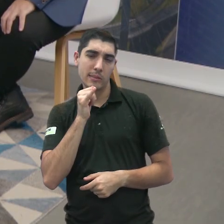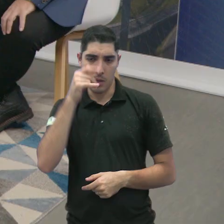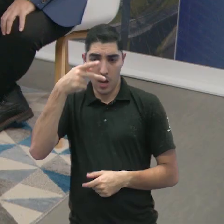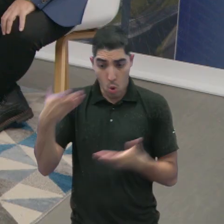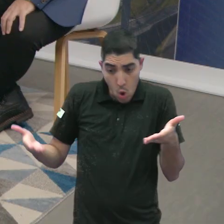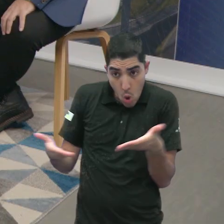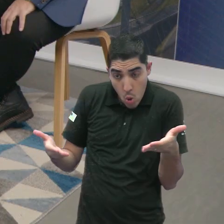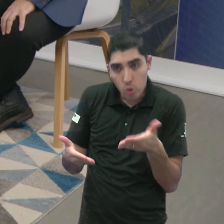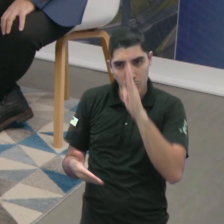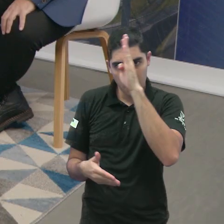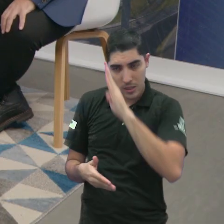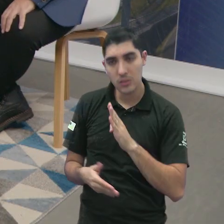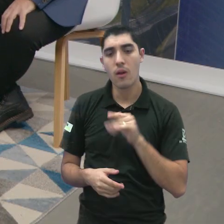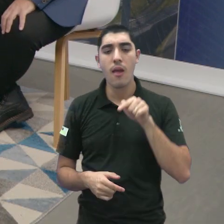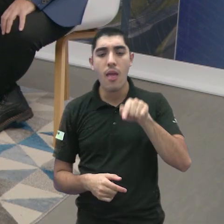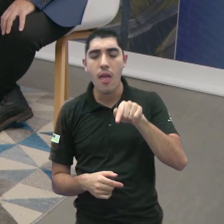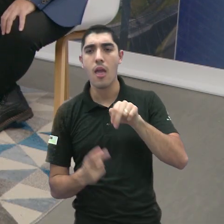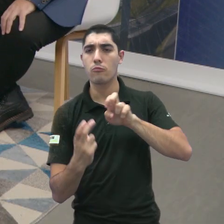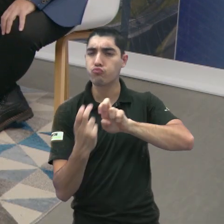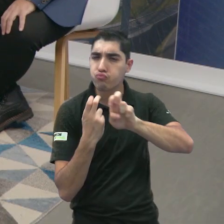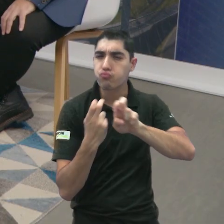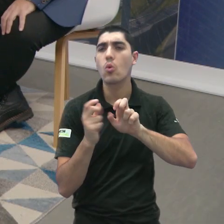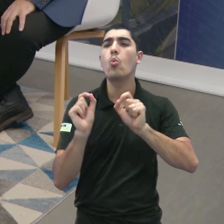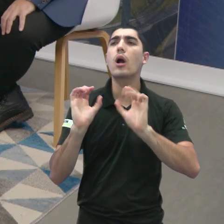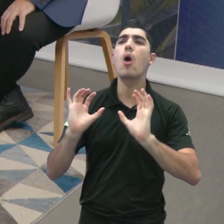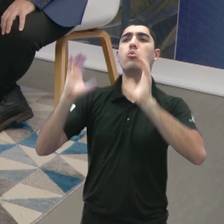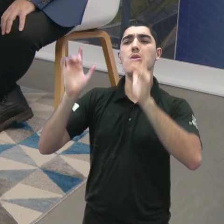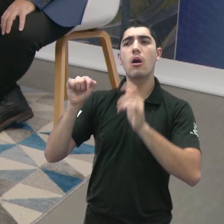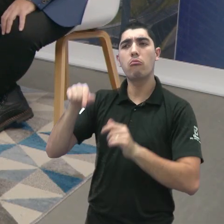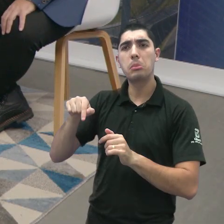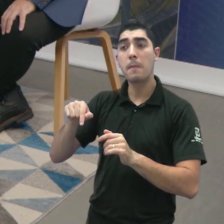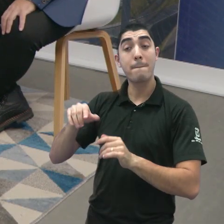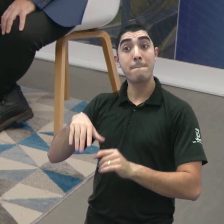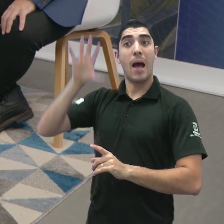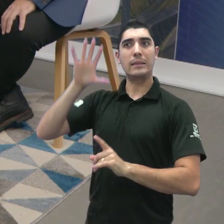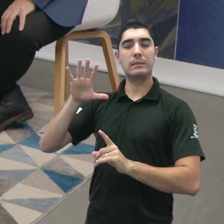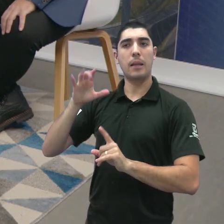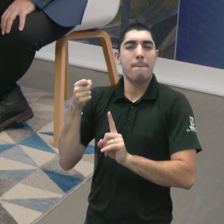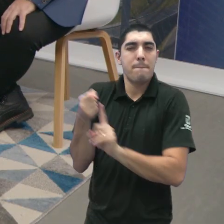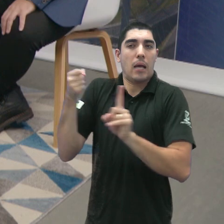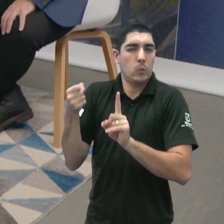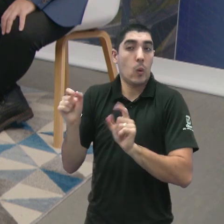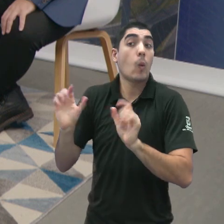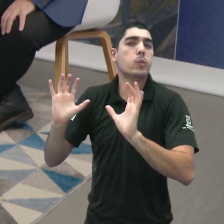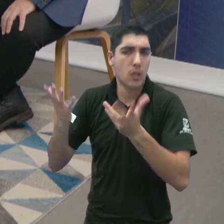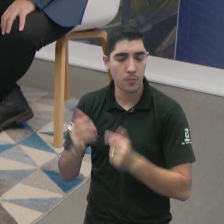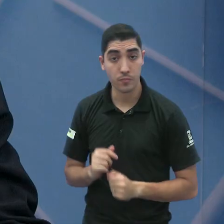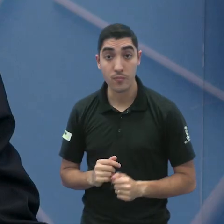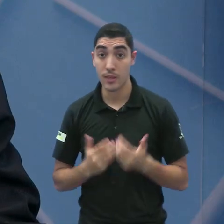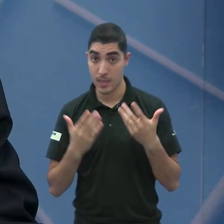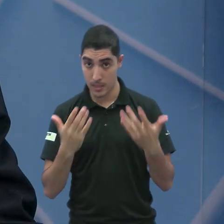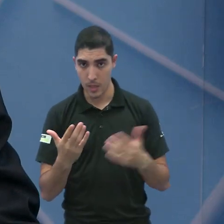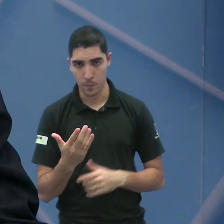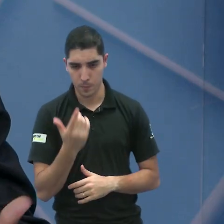de hoje no Brasil, aqui no seu ver? Olha, Rafa, no meu ver, esse aumento, na verdade, o